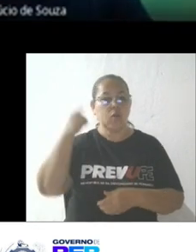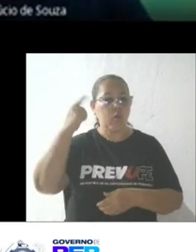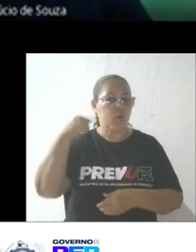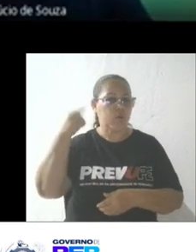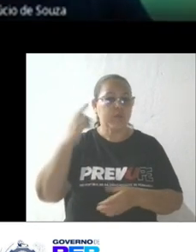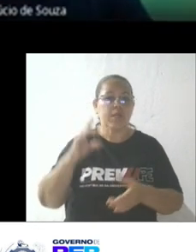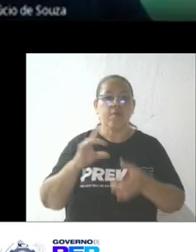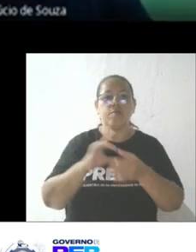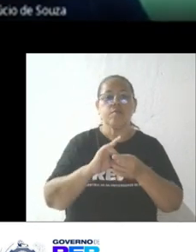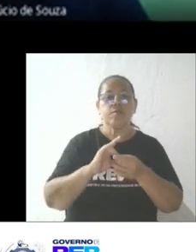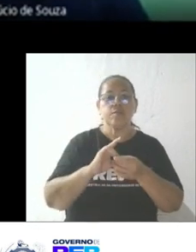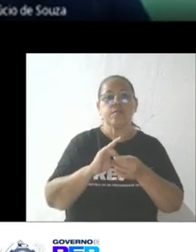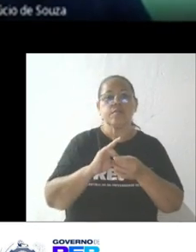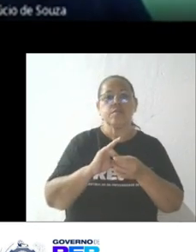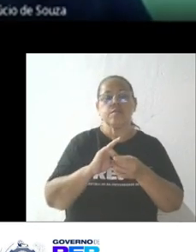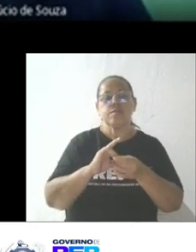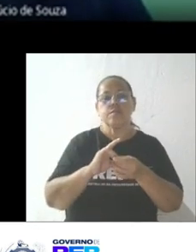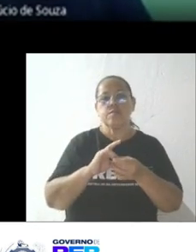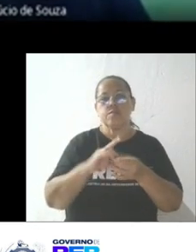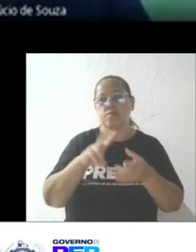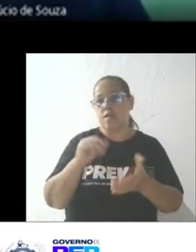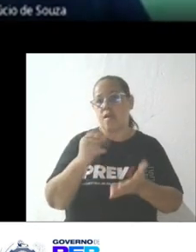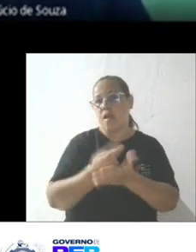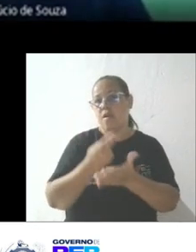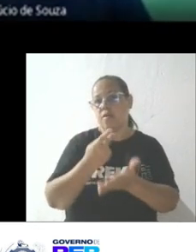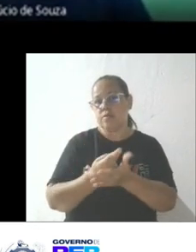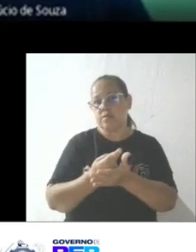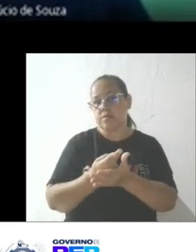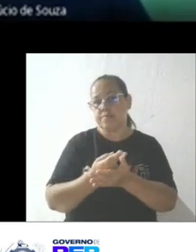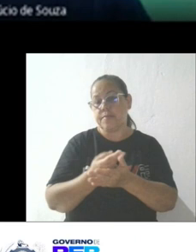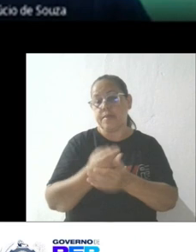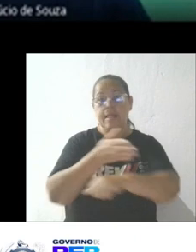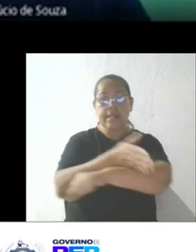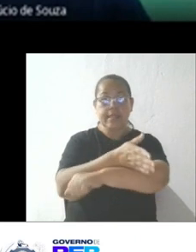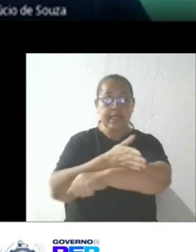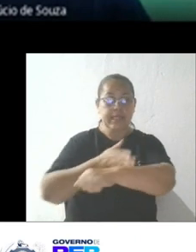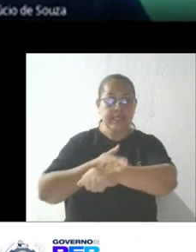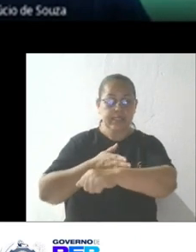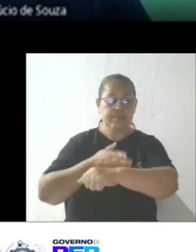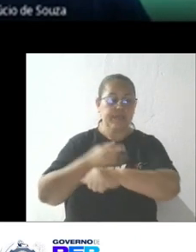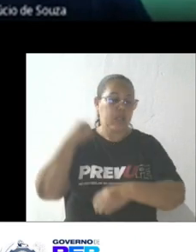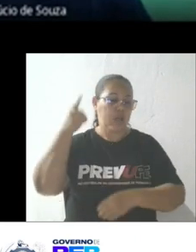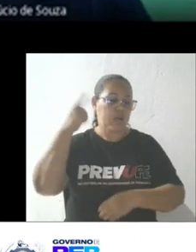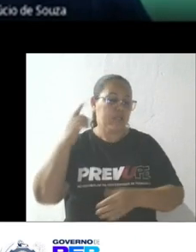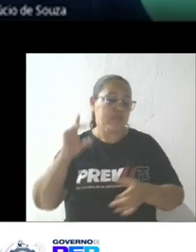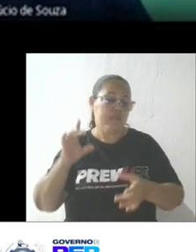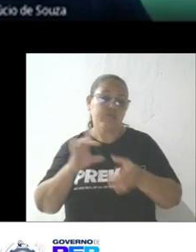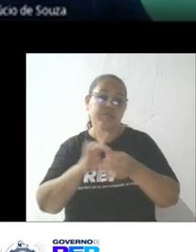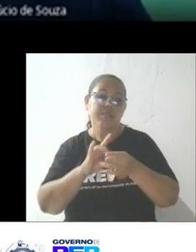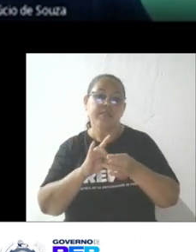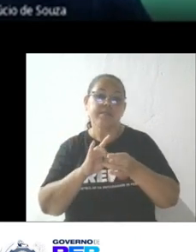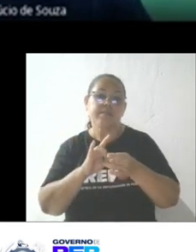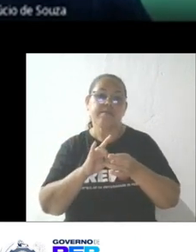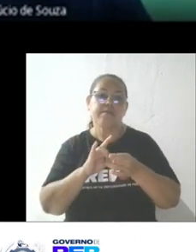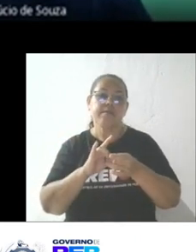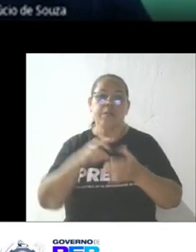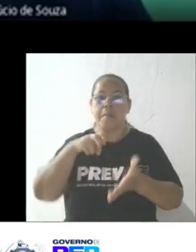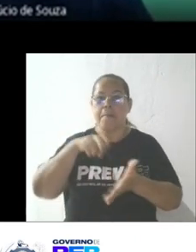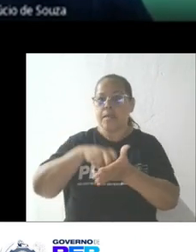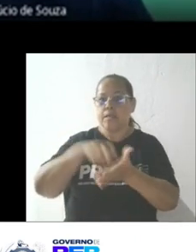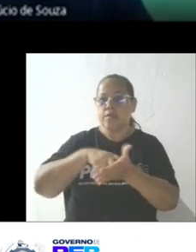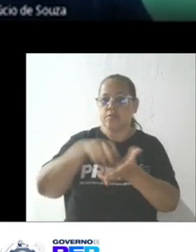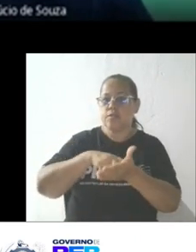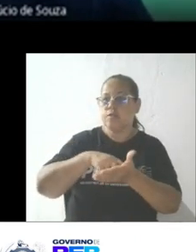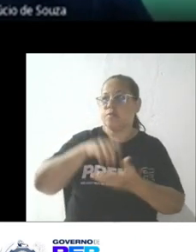do destino já na Idade Média a questão da loucura estava muito ligada à questão de castigo divino né